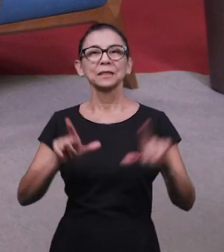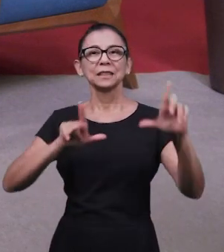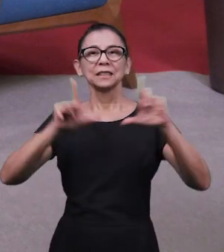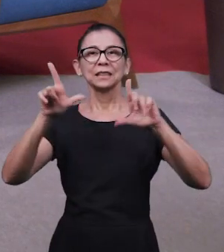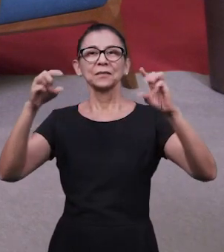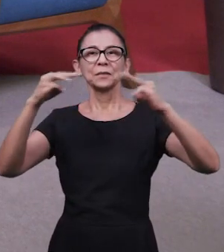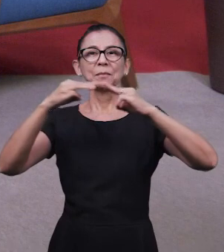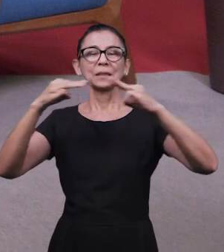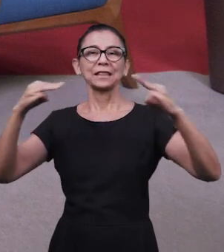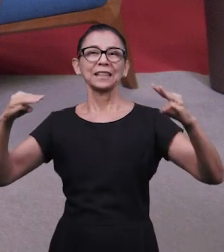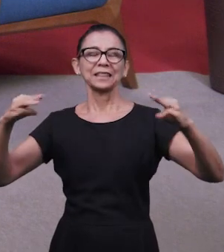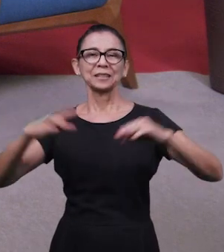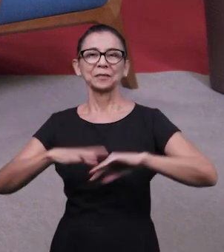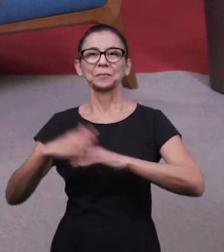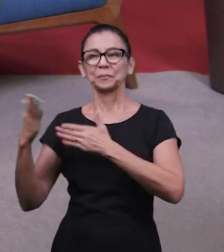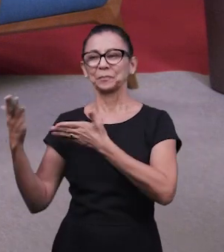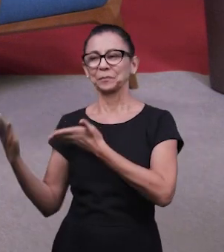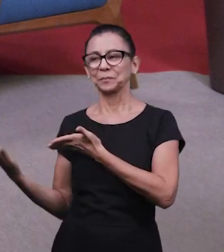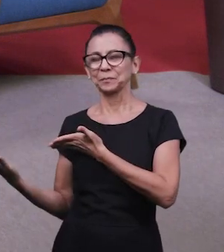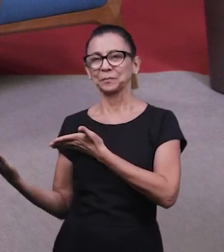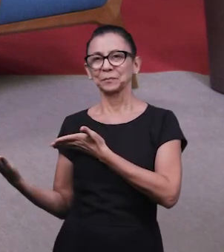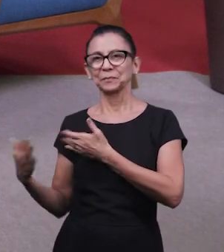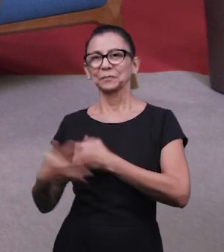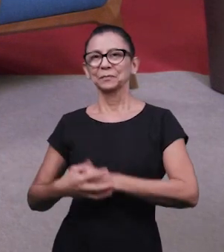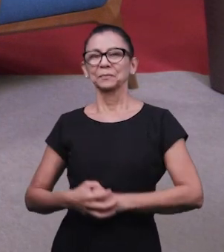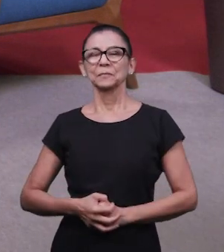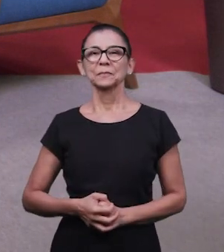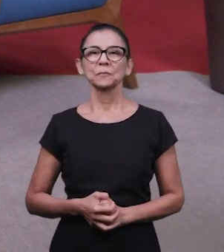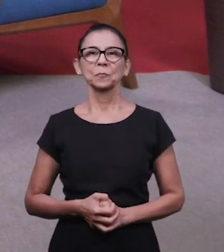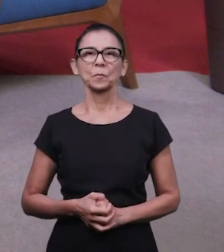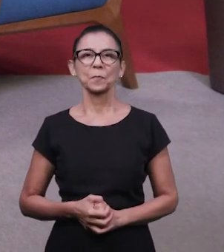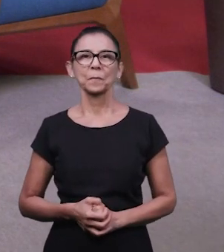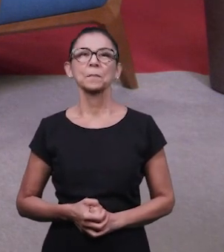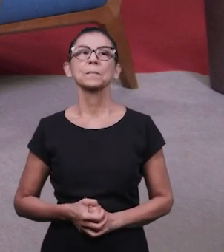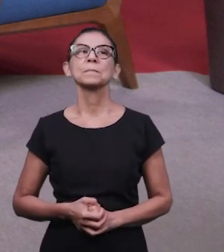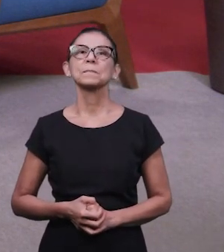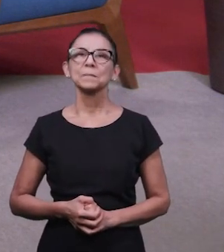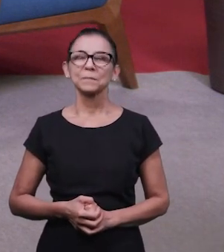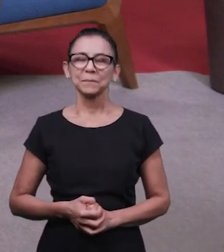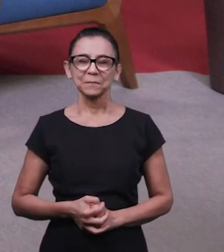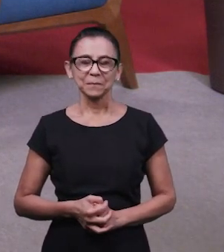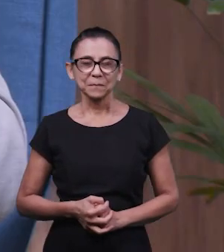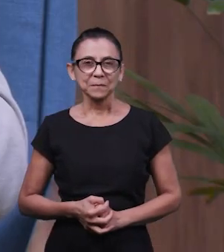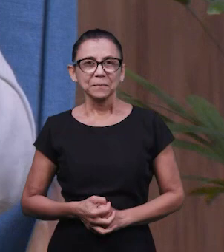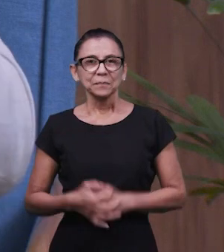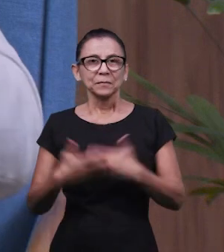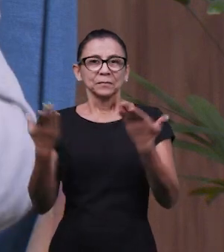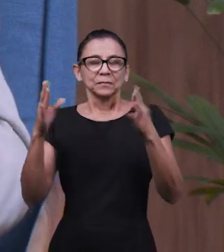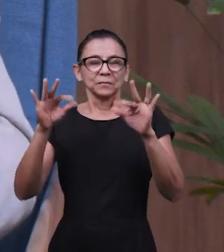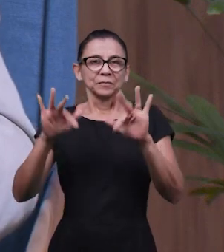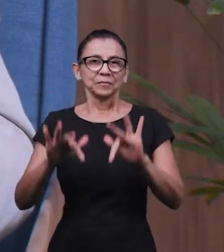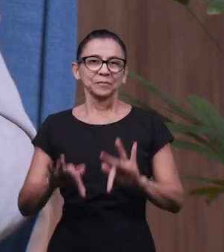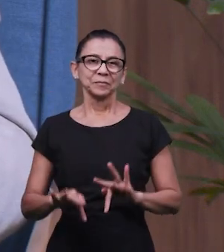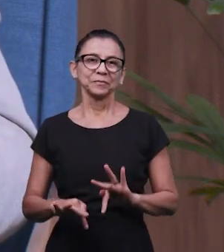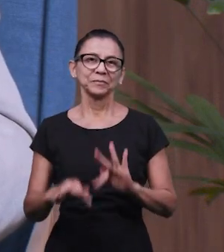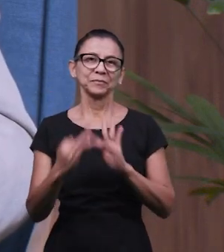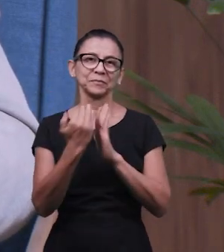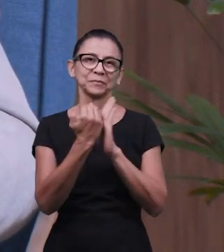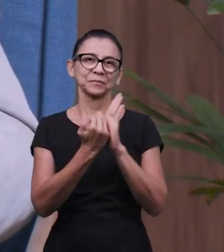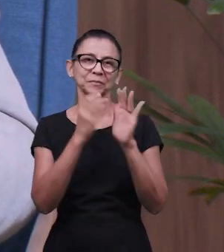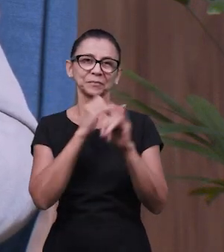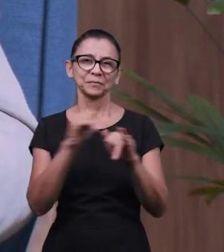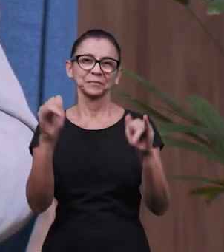da manhã. E a partir do mês de julho, deste mês de julho agora, você assiste a novos conteúdos e é uma programação